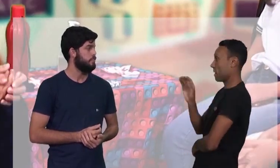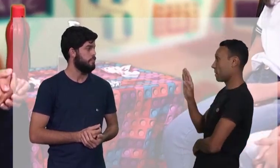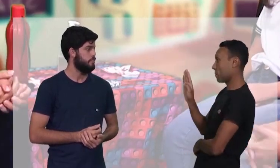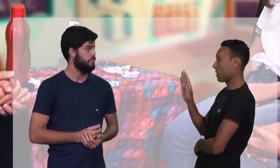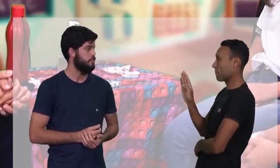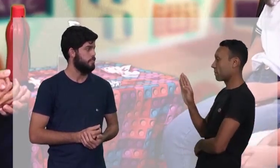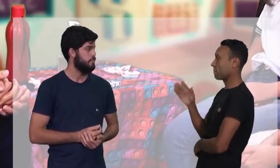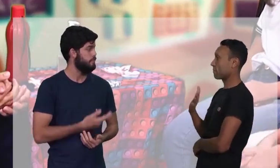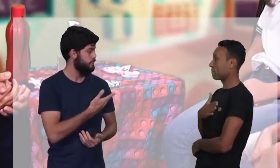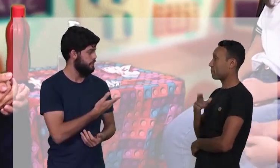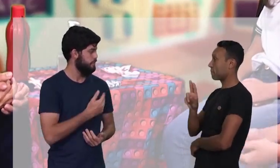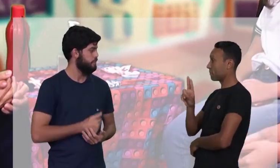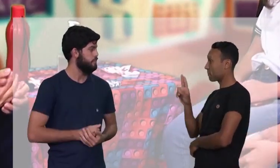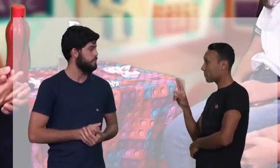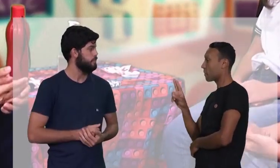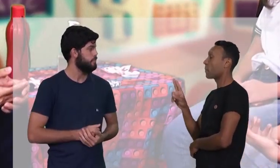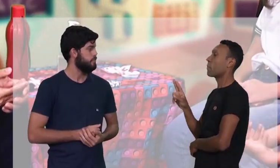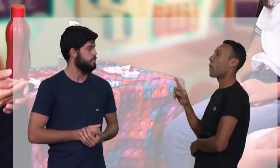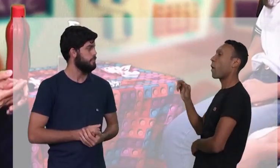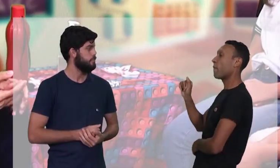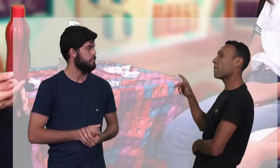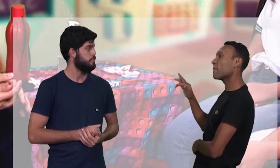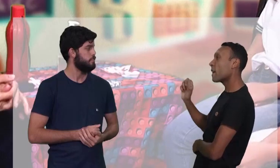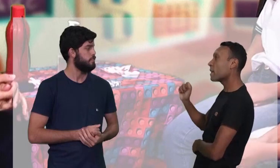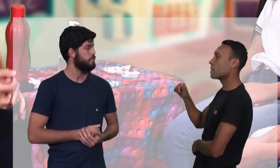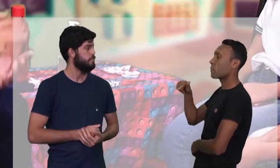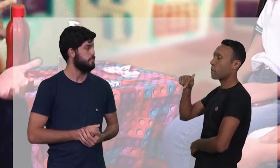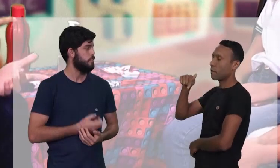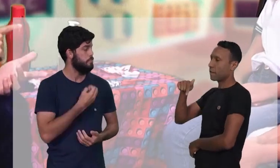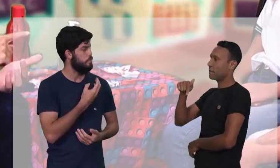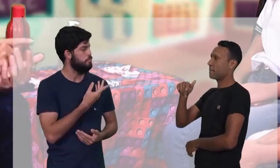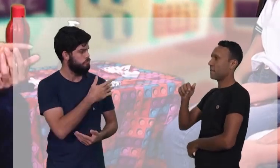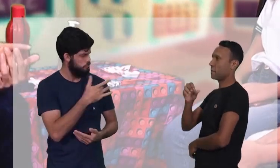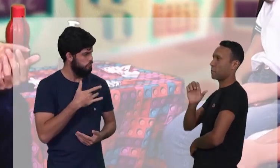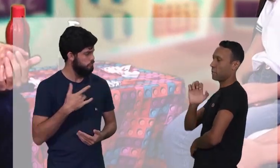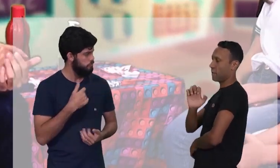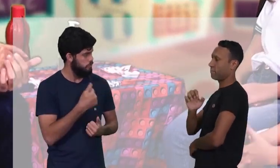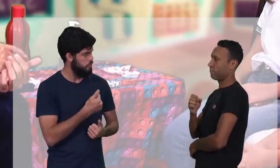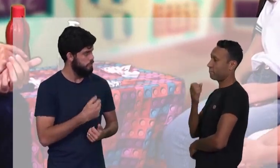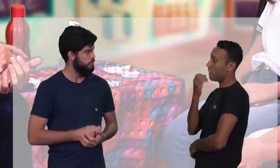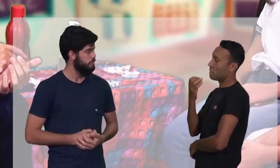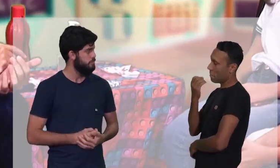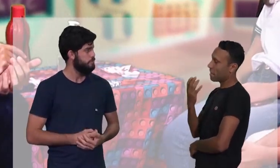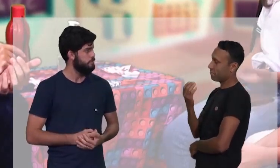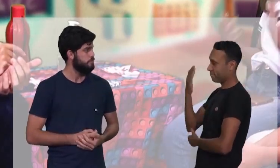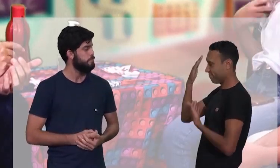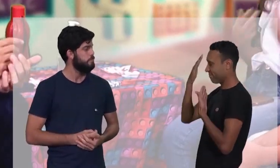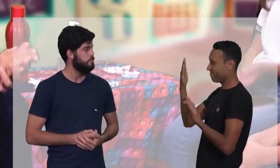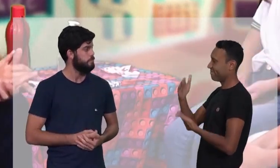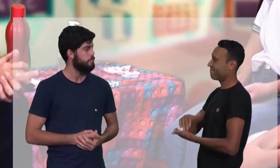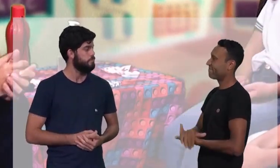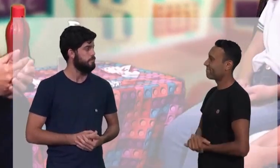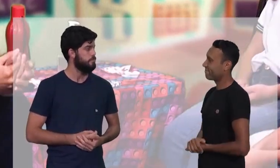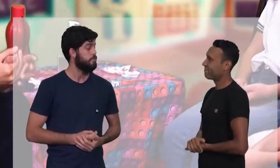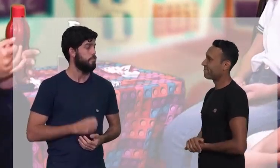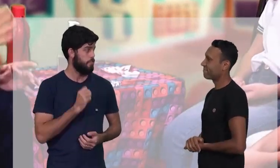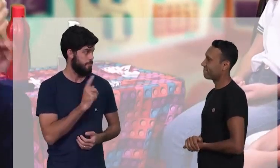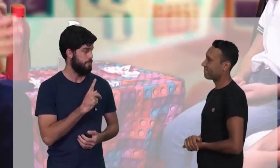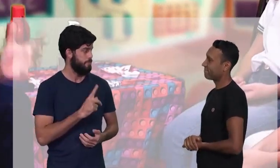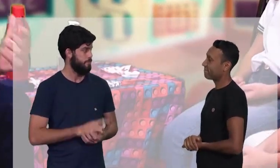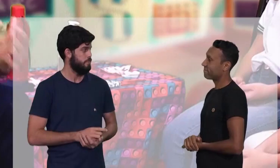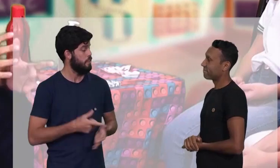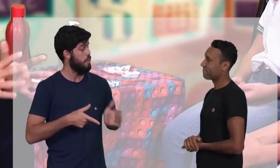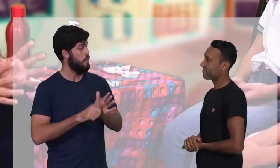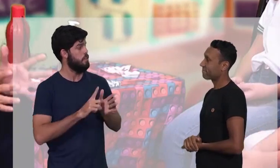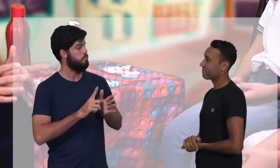você? Meu nome é Newton e eu sou do sétimo E. Boa. E como é que vocês estão? Vocês estão bem? Estamos bem. Eu estou bem. Tá bem? Eu estou bem. Beleza.